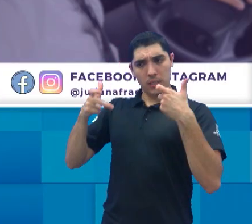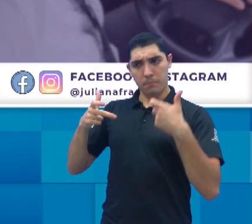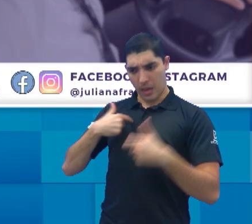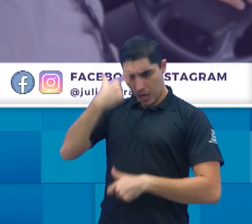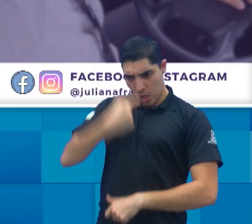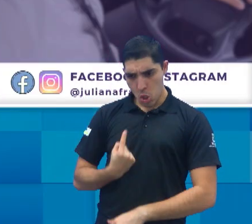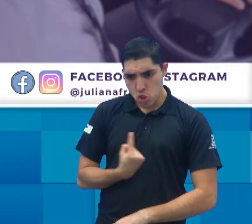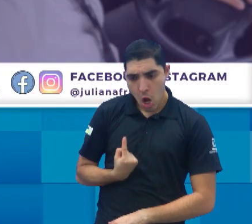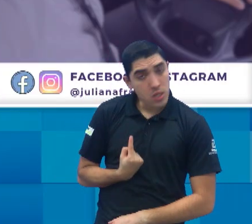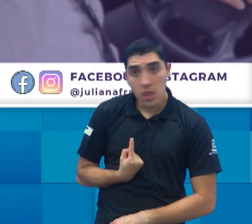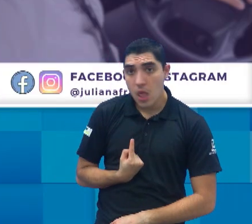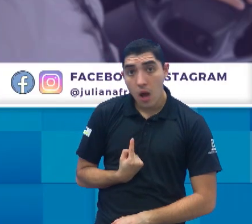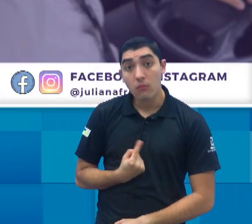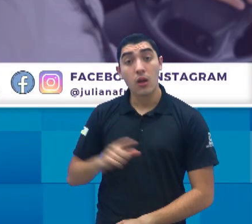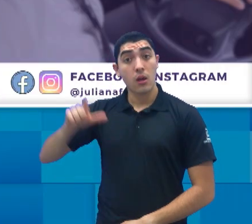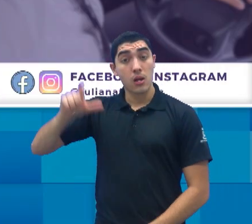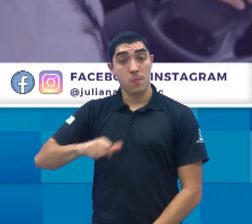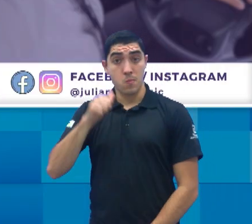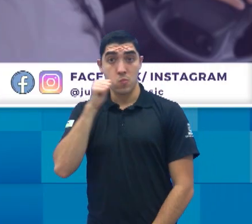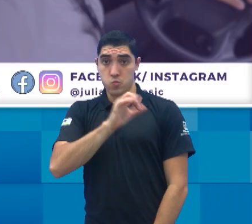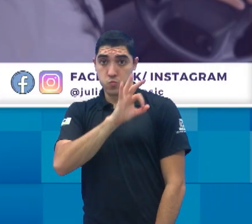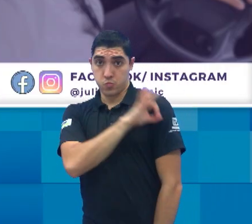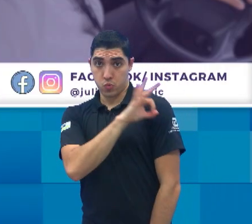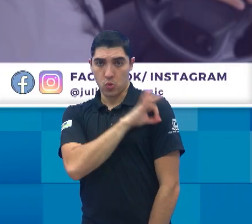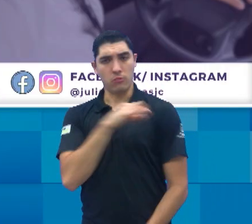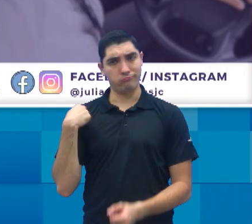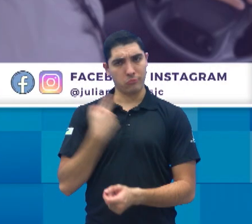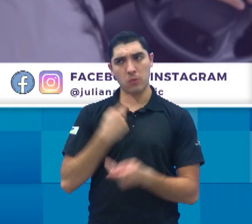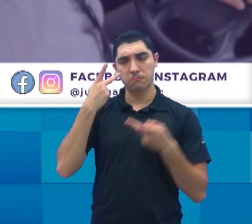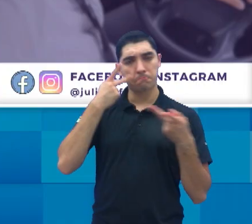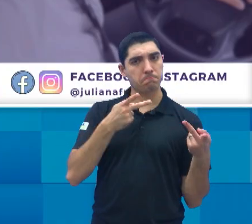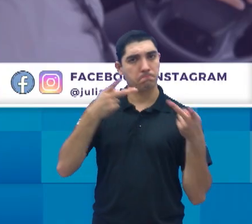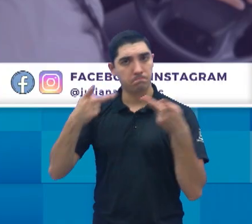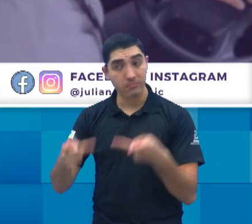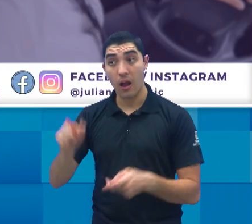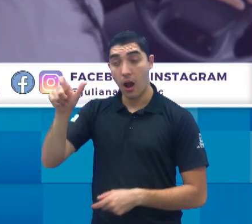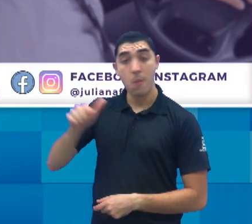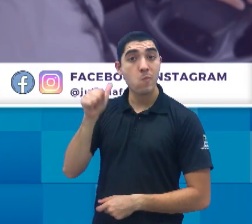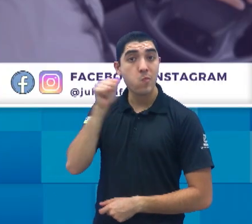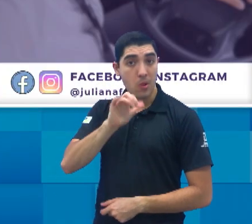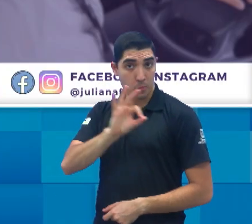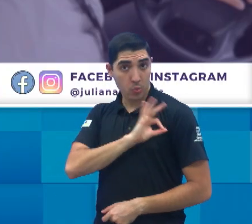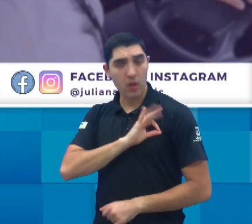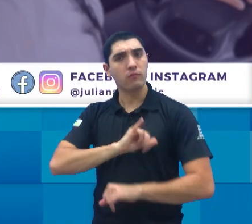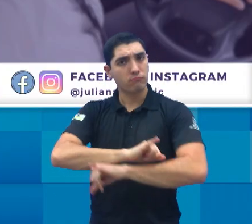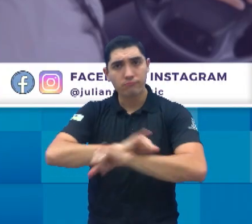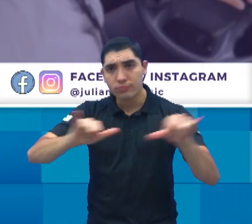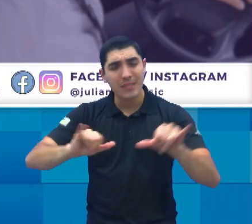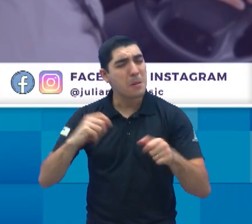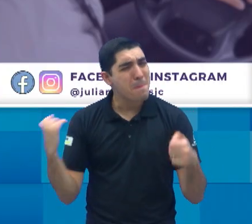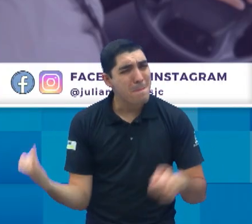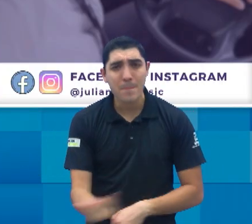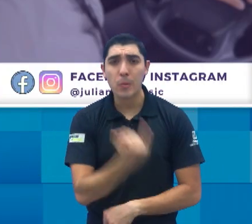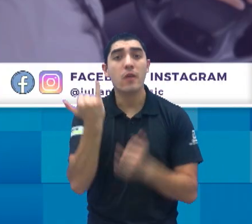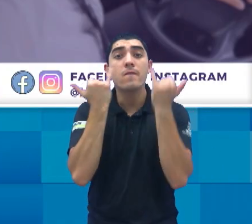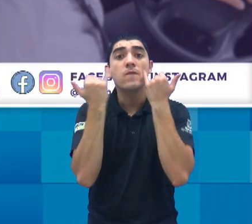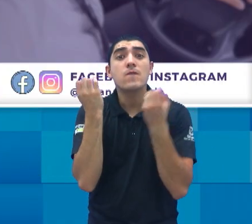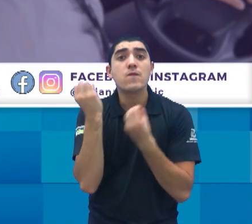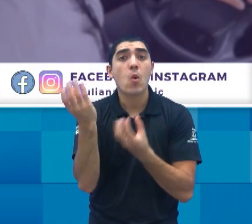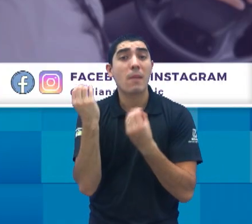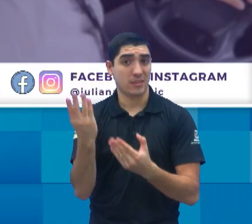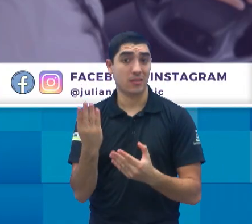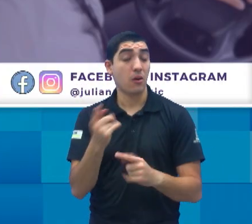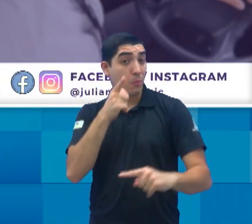uma fala da delegada, uma certa vez que nós fomos até lá, ela falou que a informação é tão importante, porque é assim que as mulheres, quando as mulheres